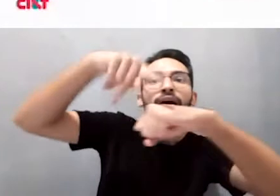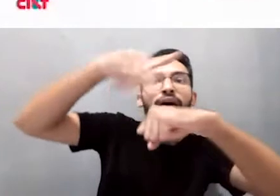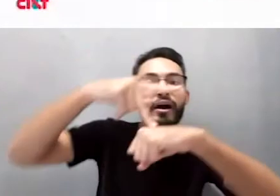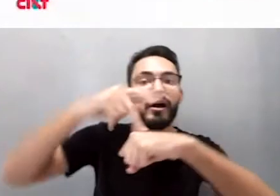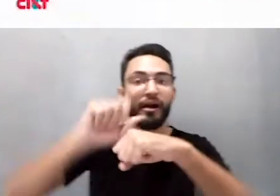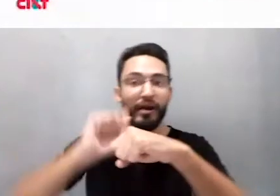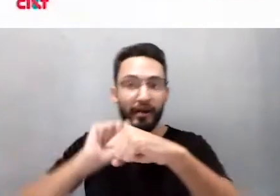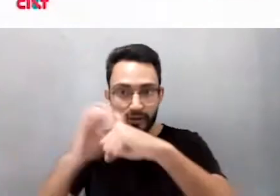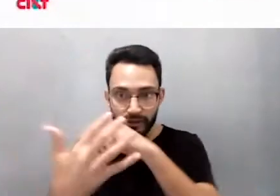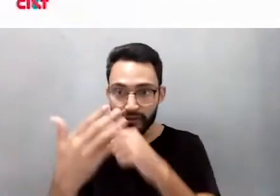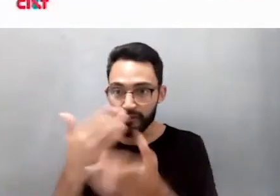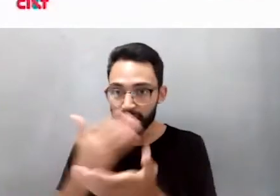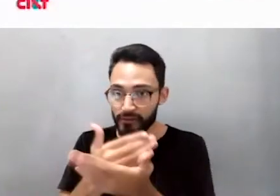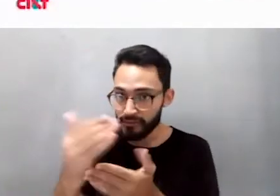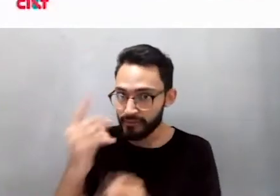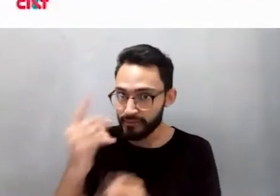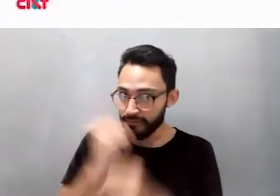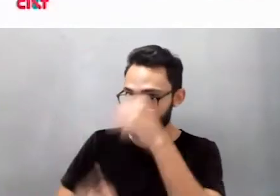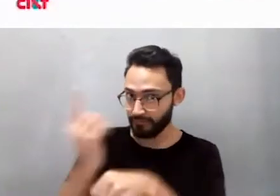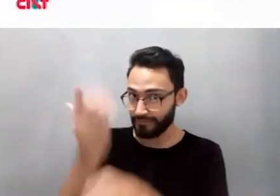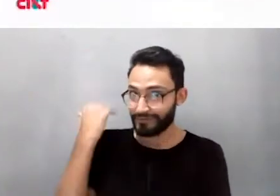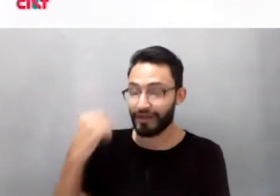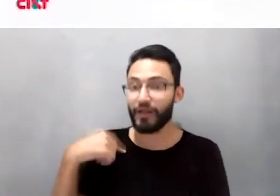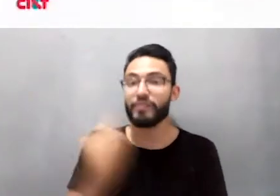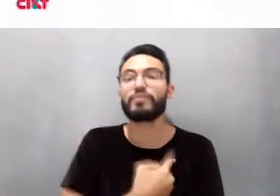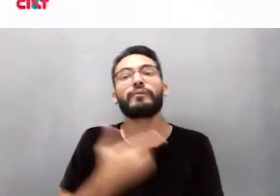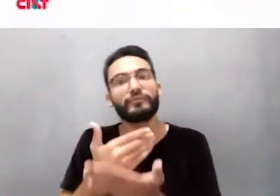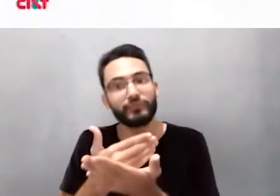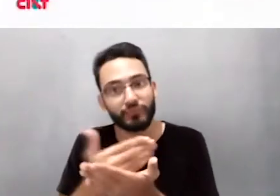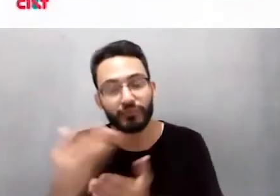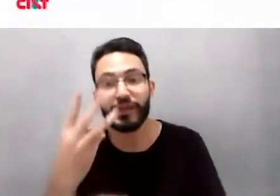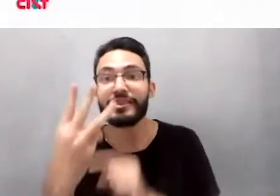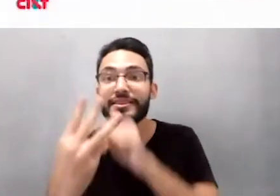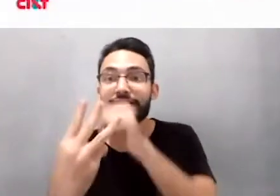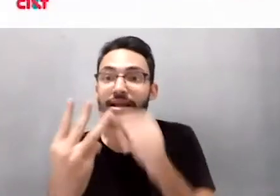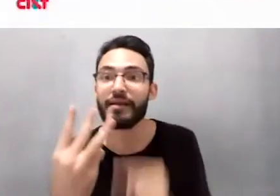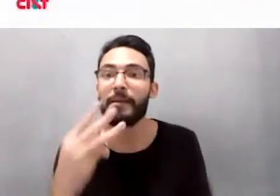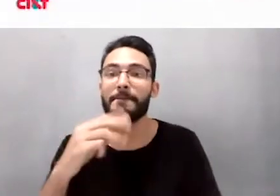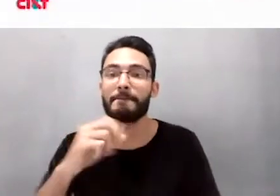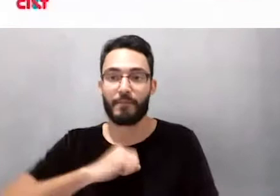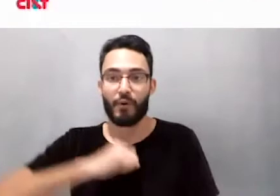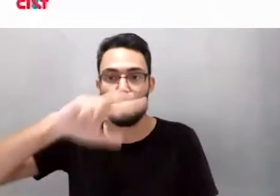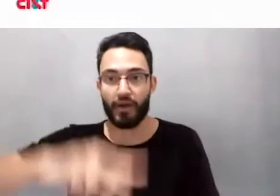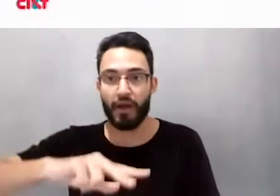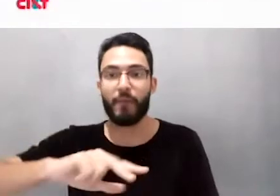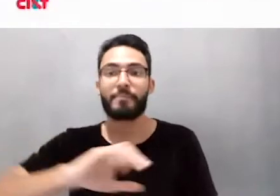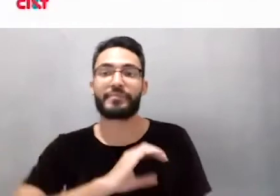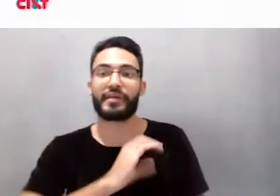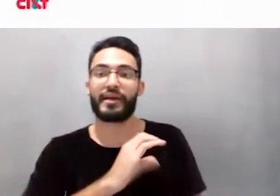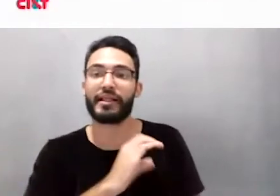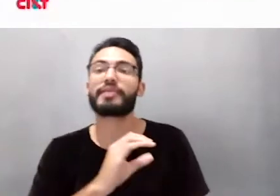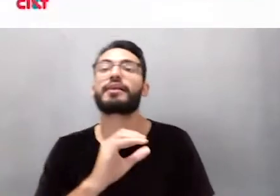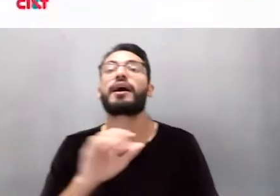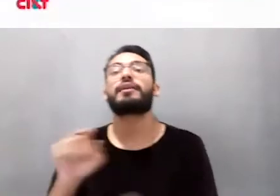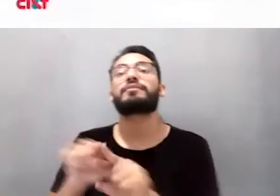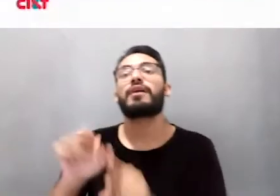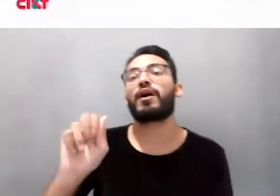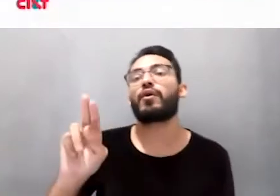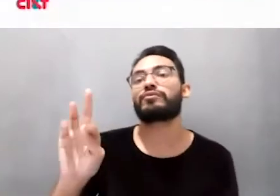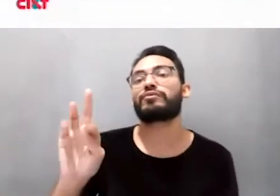passado, a gente iniciou outros três países: Portugal, Canadá e Austrália. Ou